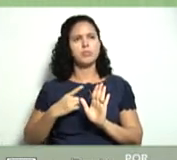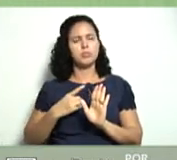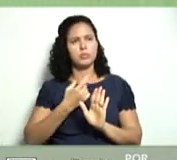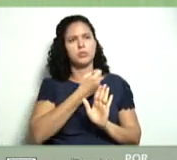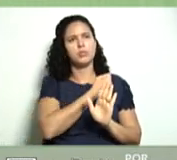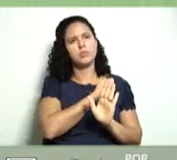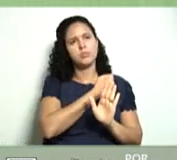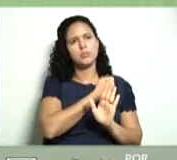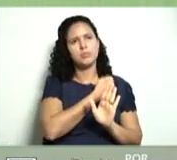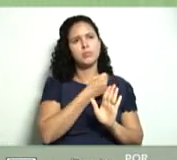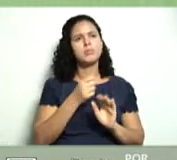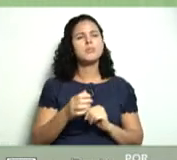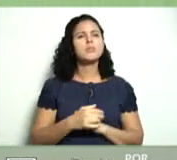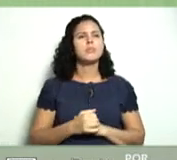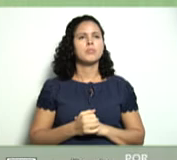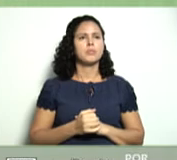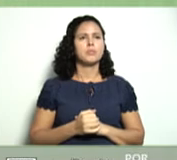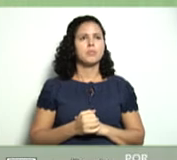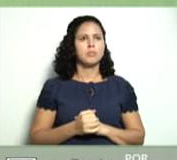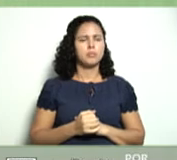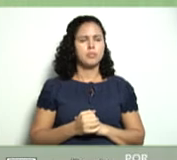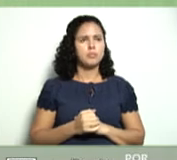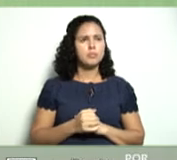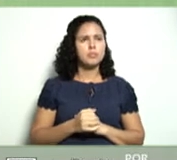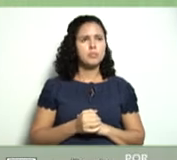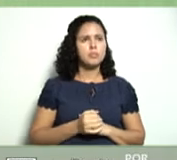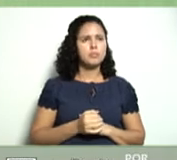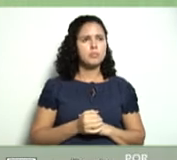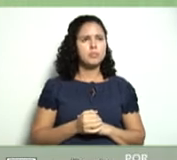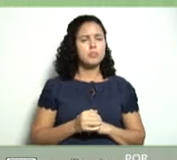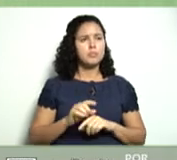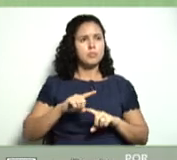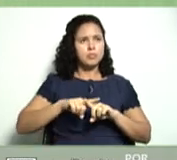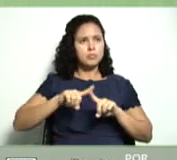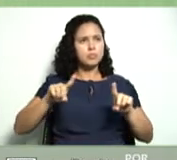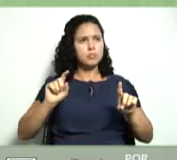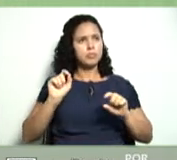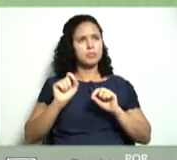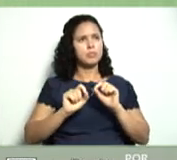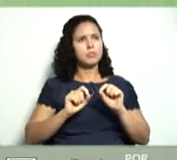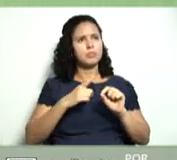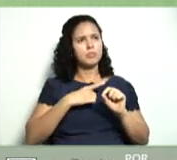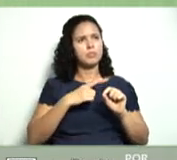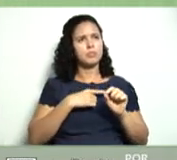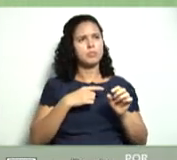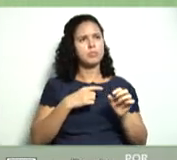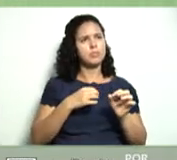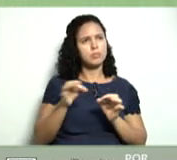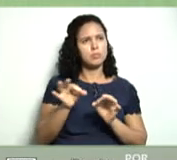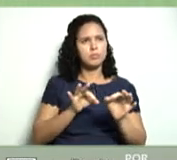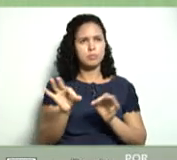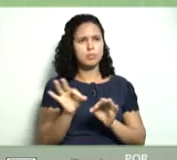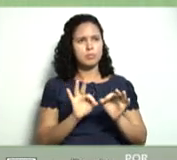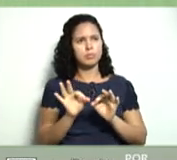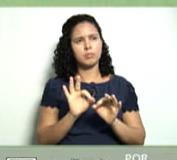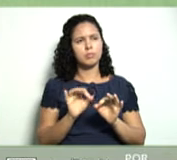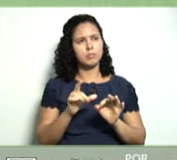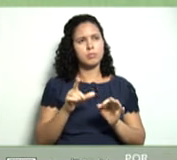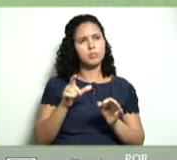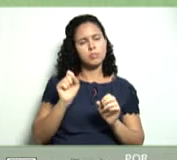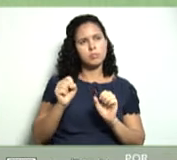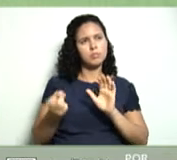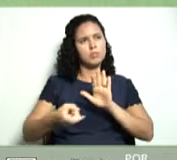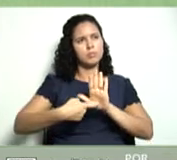pressa caso a gente criou muito em branco porém aqui em configuração você tem a opção de imprimir